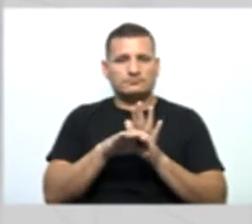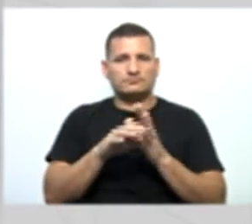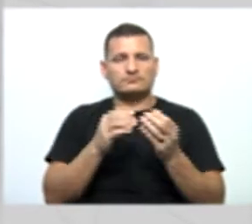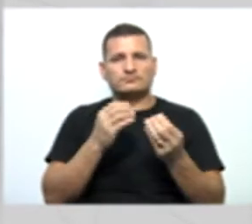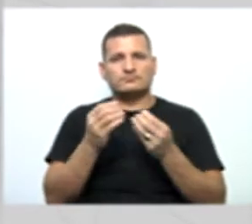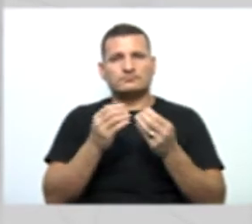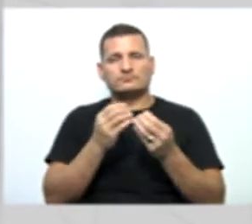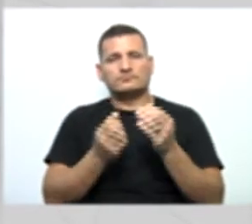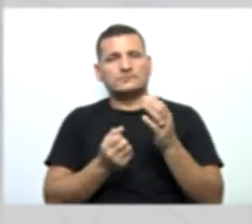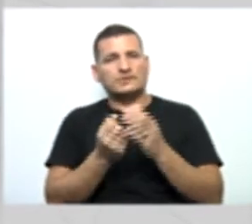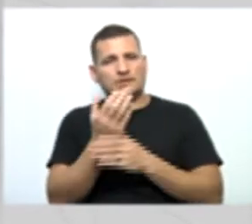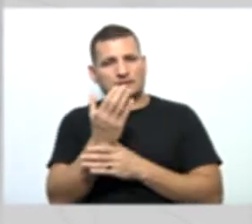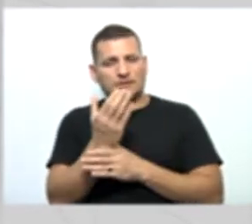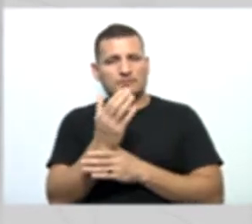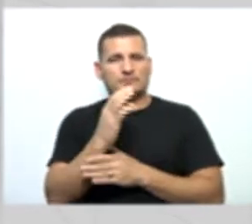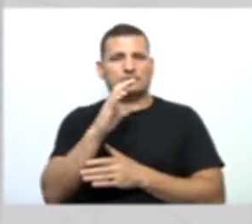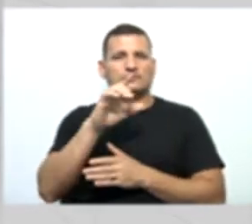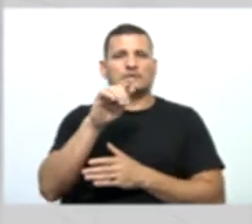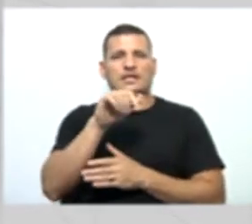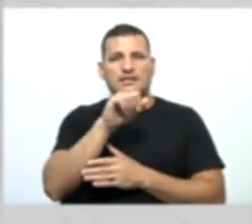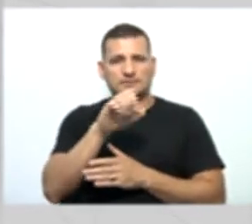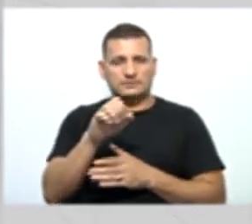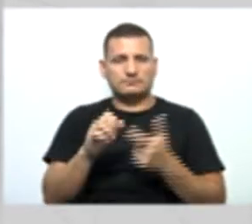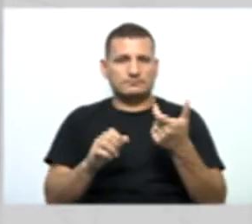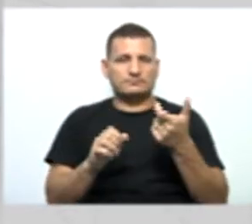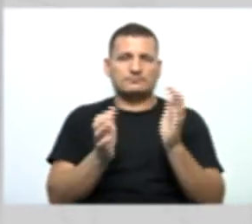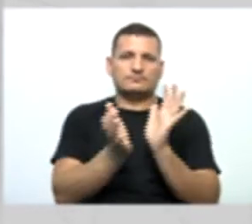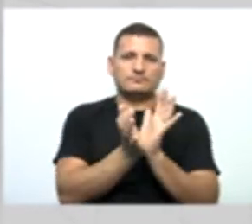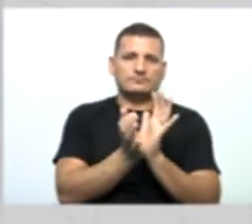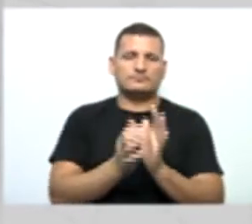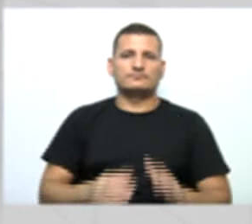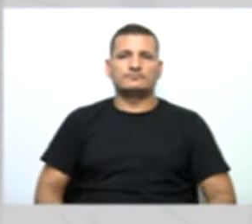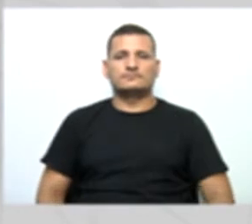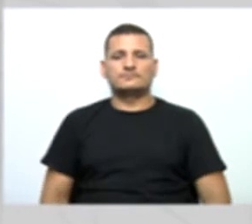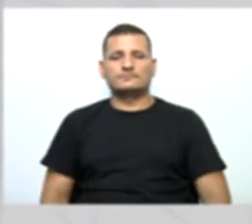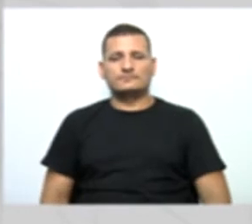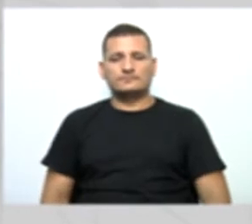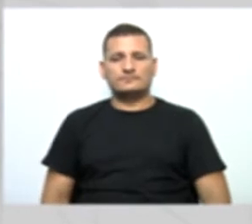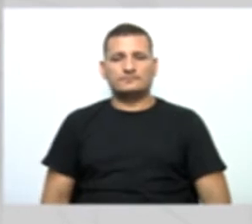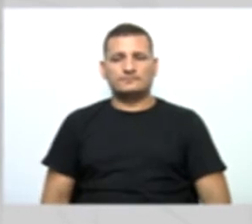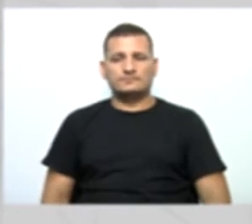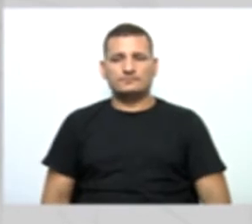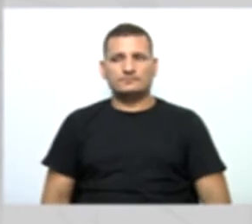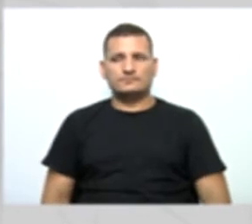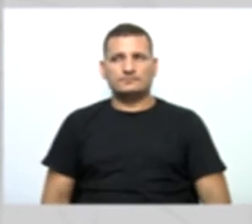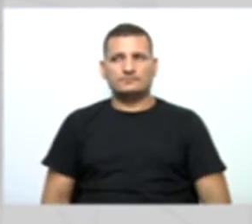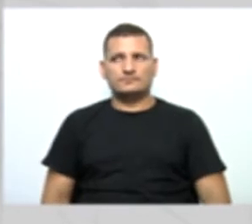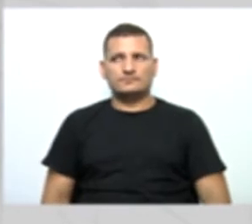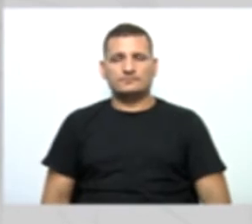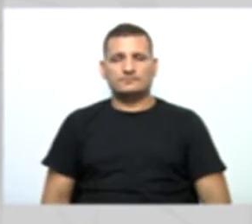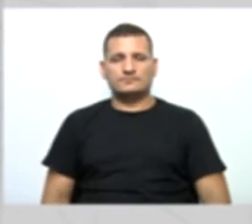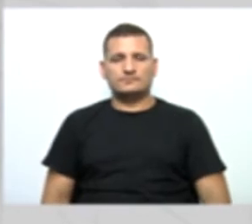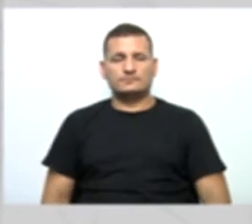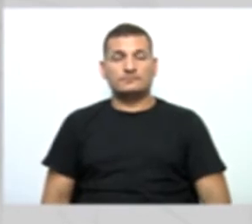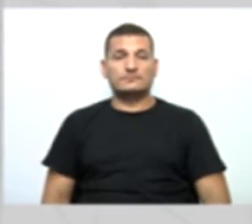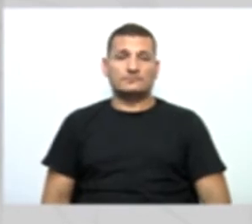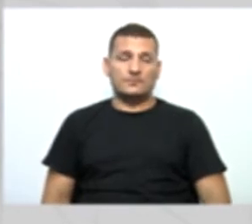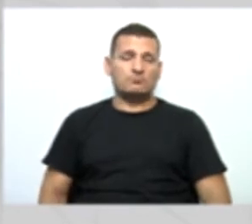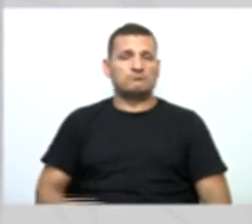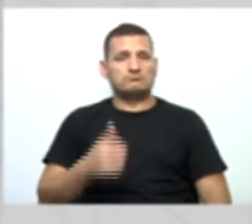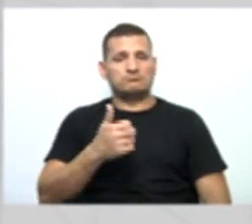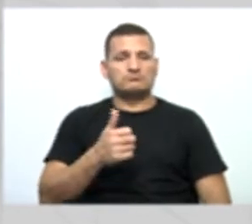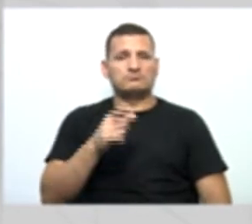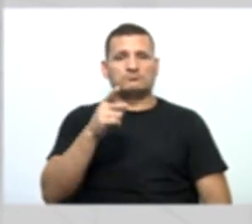nós criamos uma classe, ok? Primeiro de tudo, você pode criar uma tabelinha que